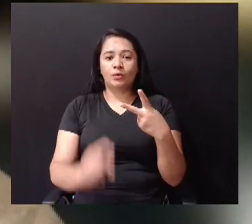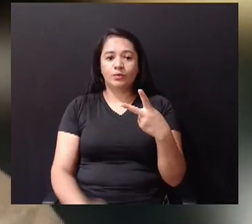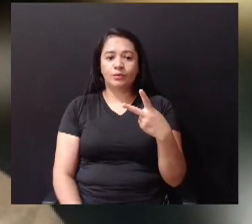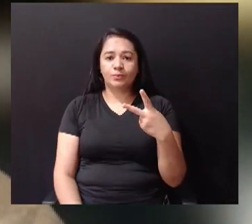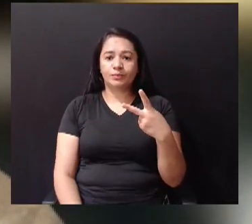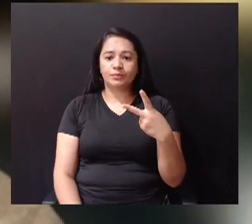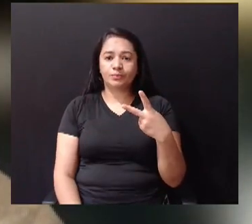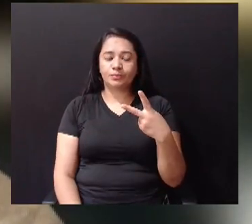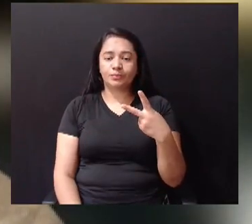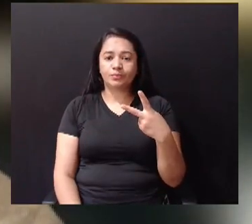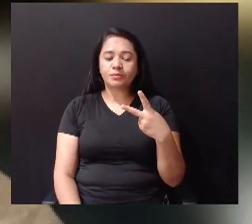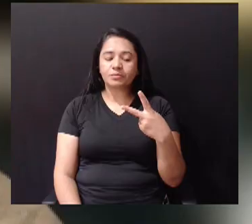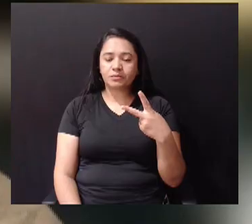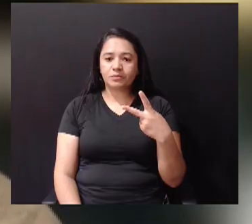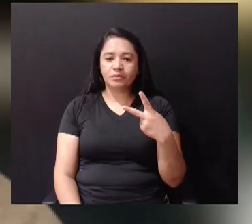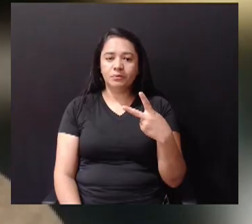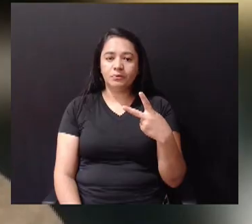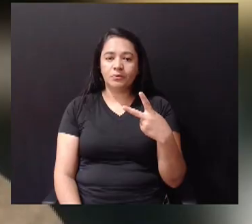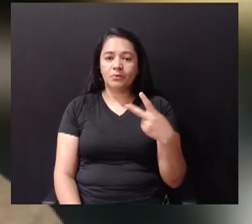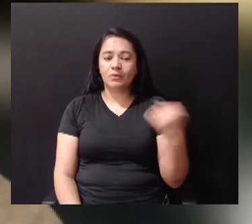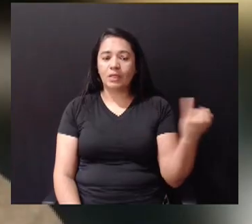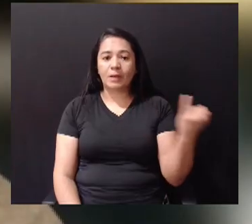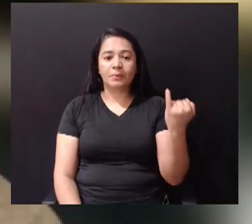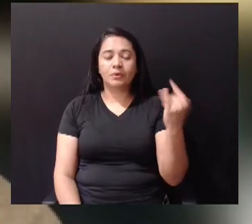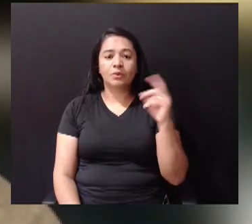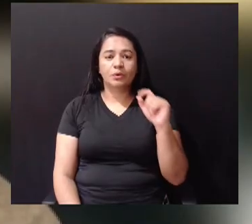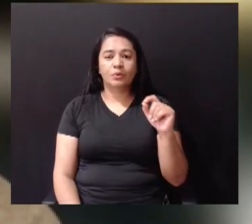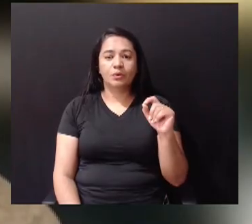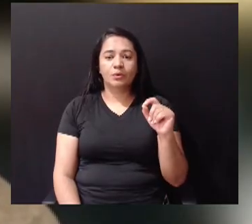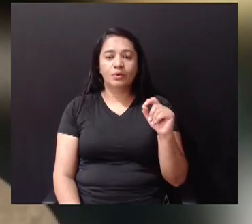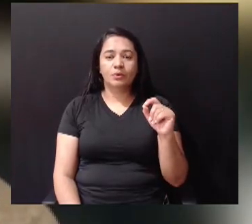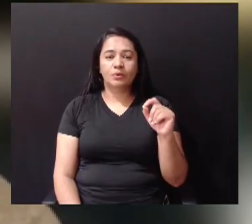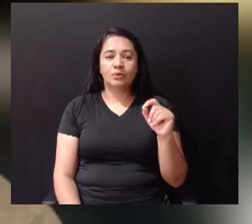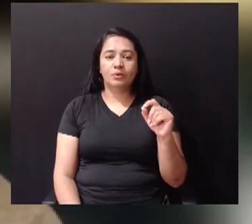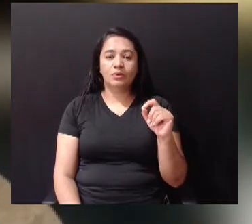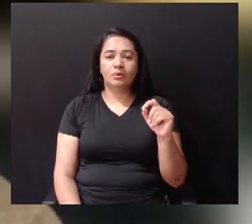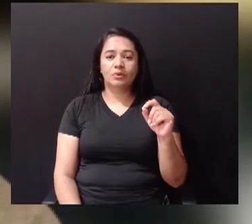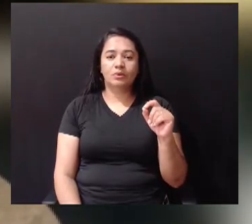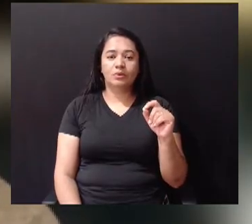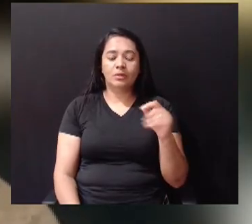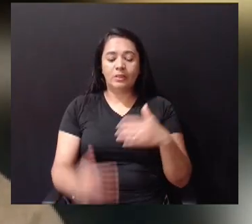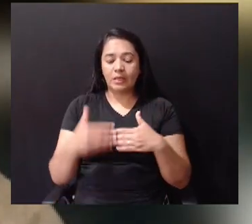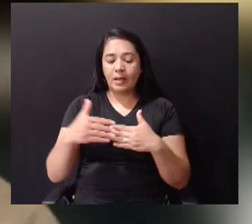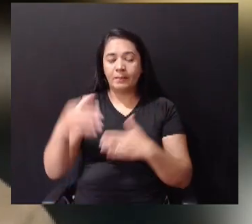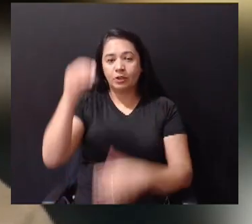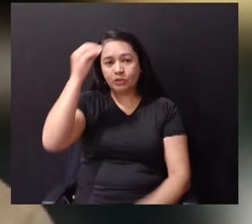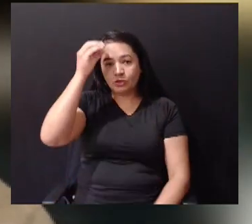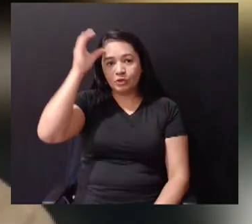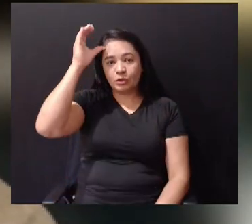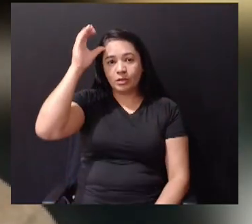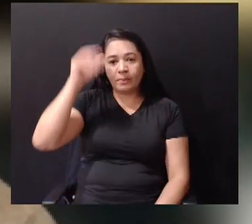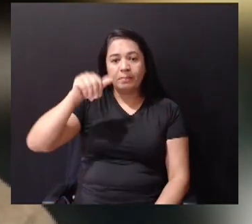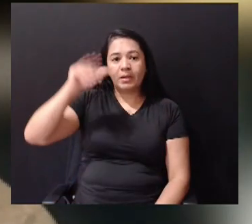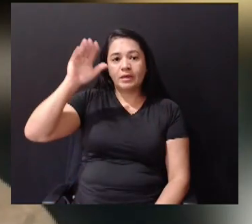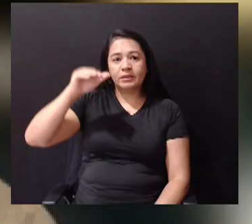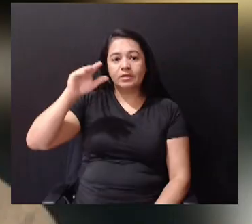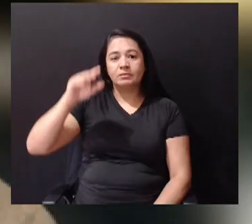acho fundamental é que a partir desse conhecimento, mais e mais drogas estão sendo